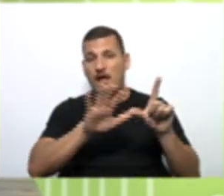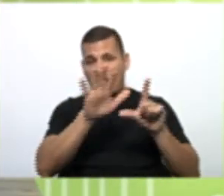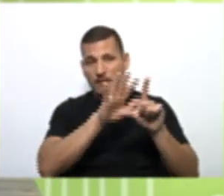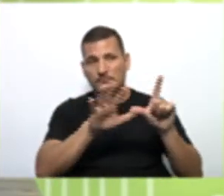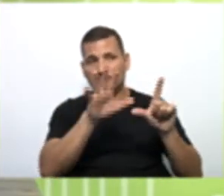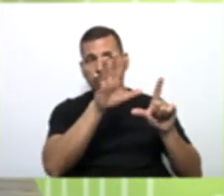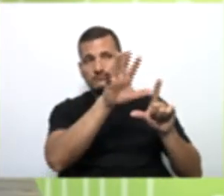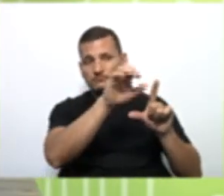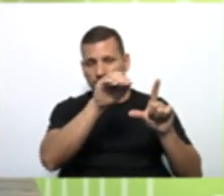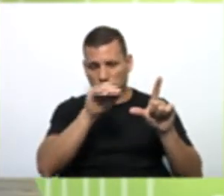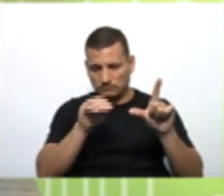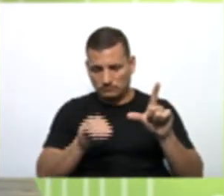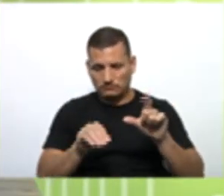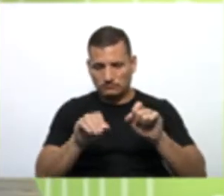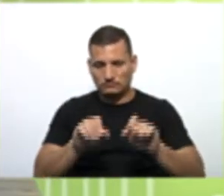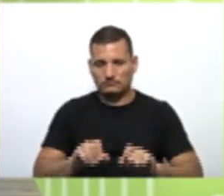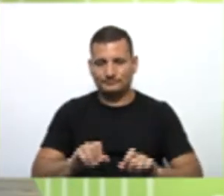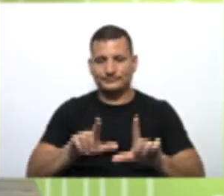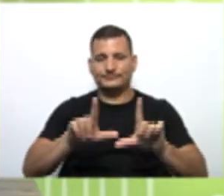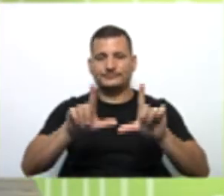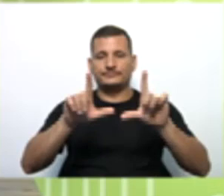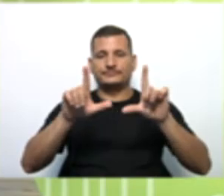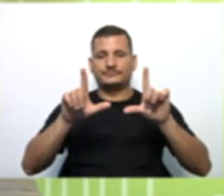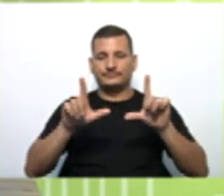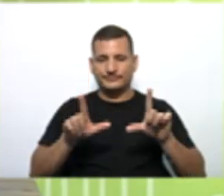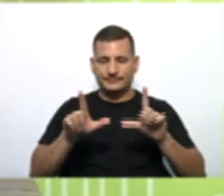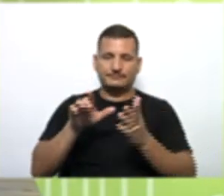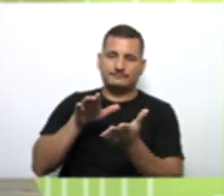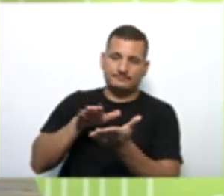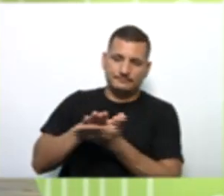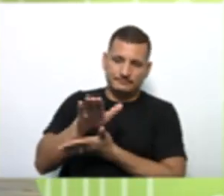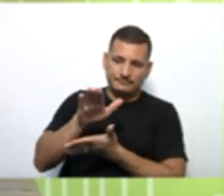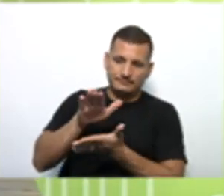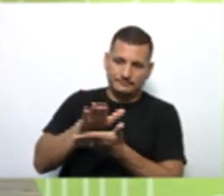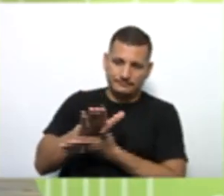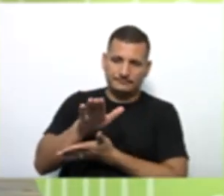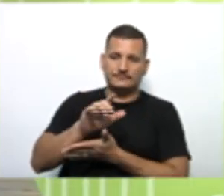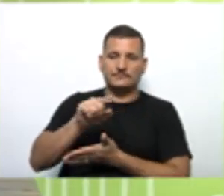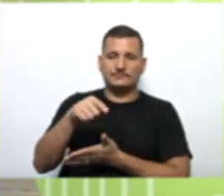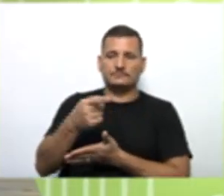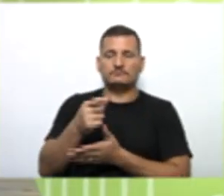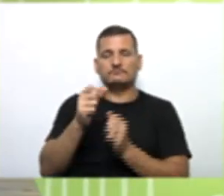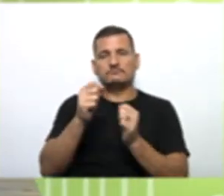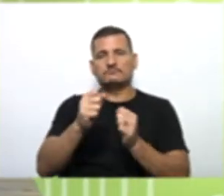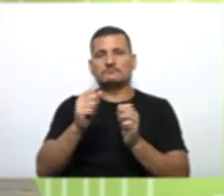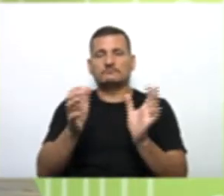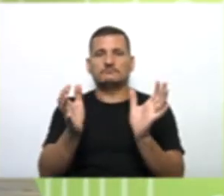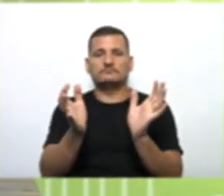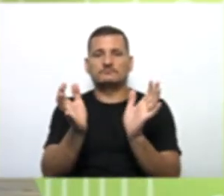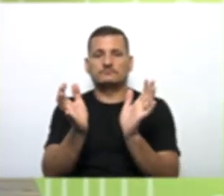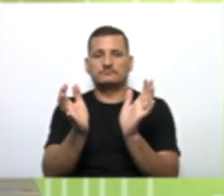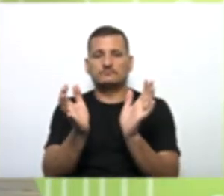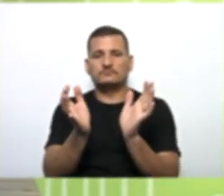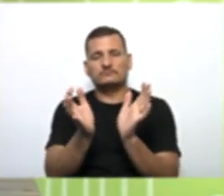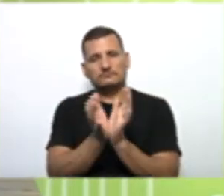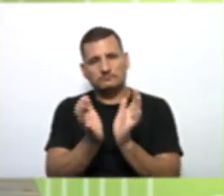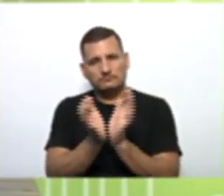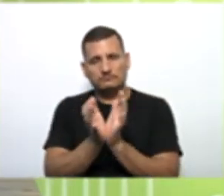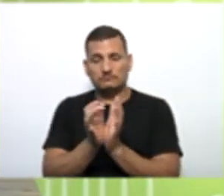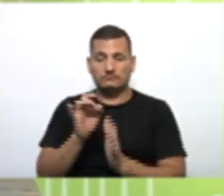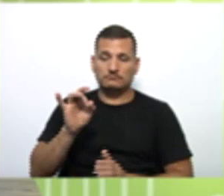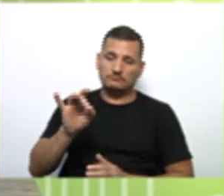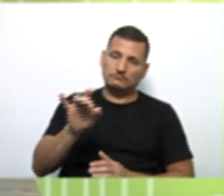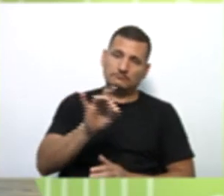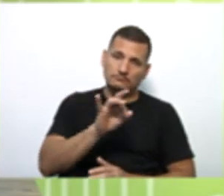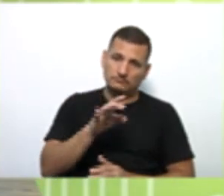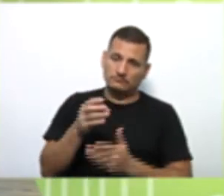ambiente, vocês vão baixar, fazer o download dele, imprimir, e vocês podem aí dividir entre os componentes do grupo, cada um